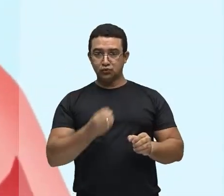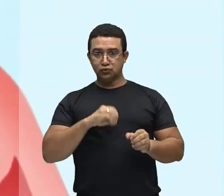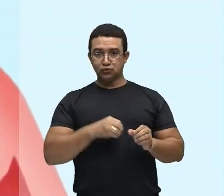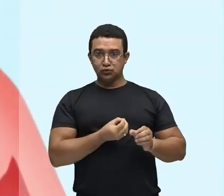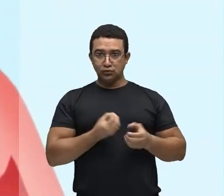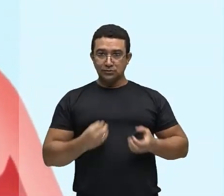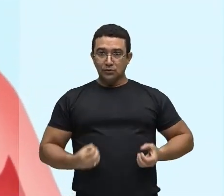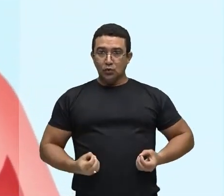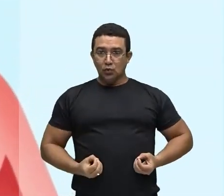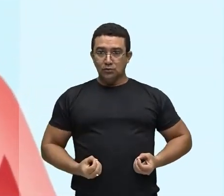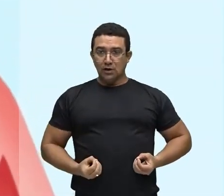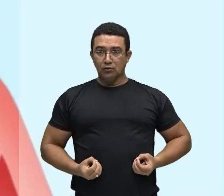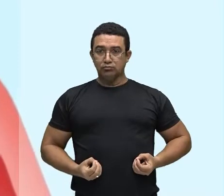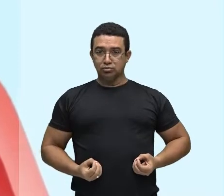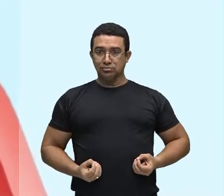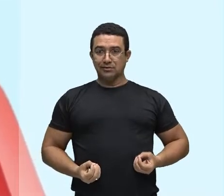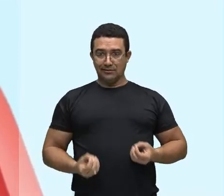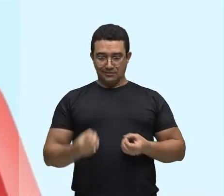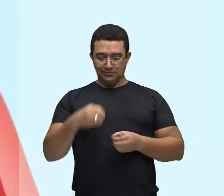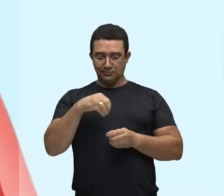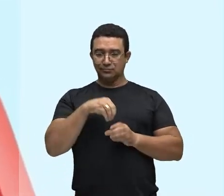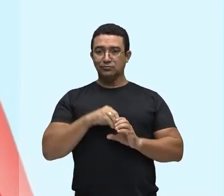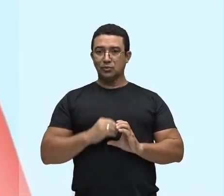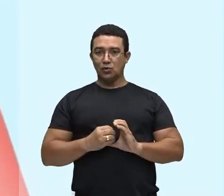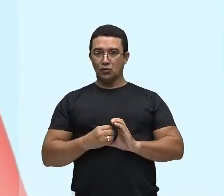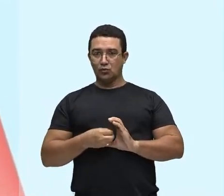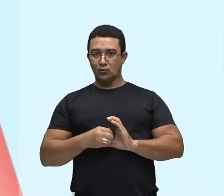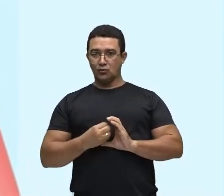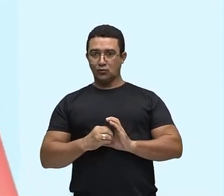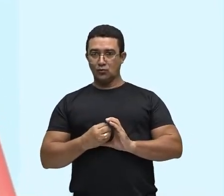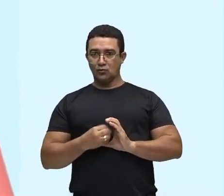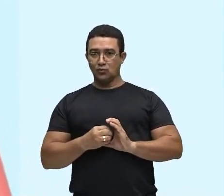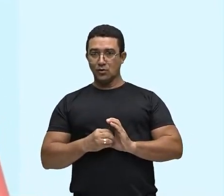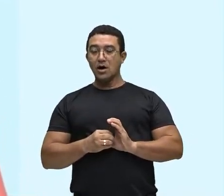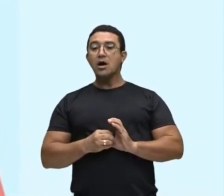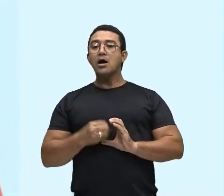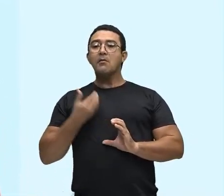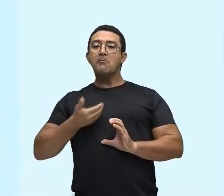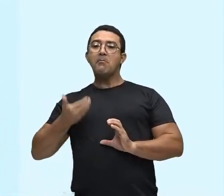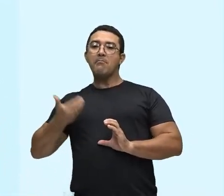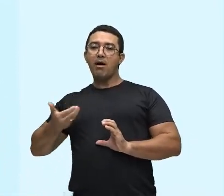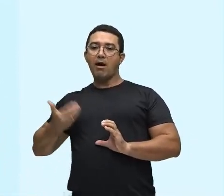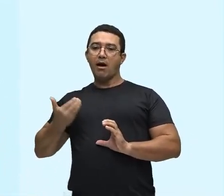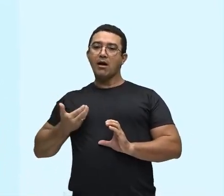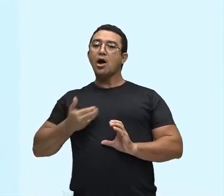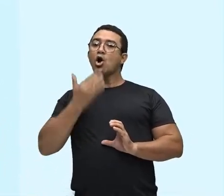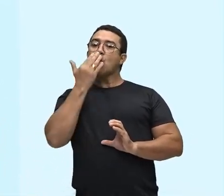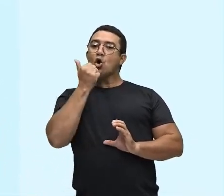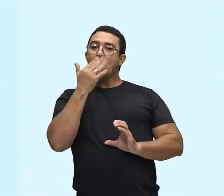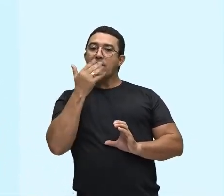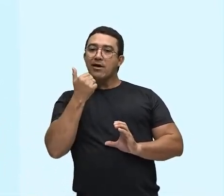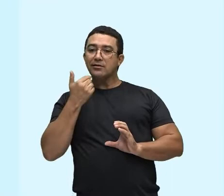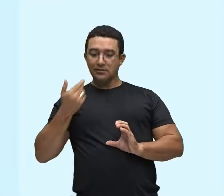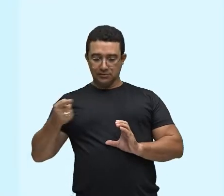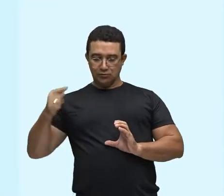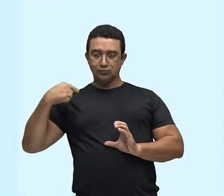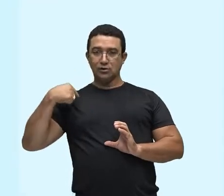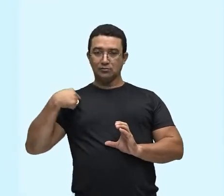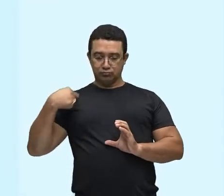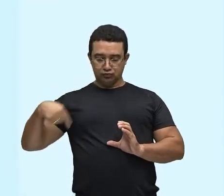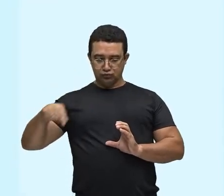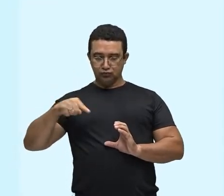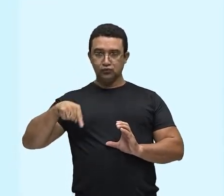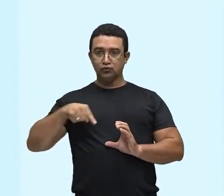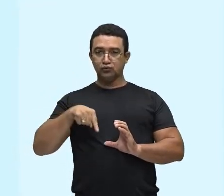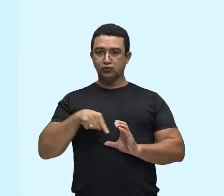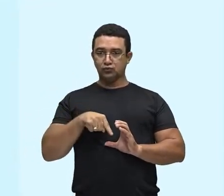No útero, o embrião passará a receber alimento da mãe por meio da placenta, que fica ligada ao ventre do embrião pelo